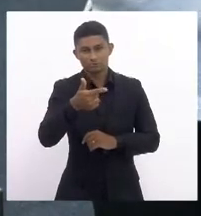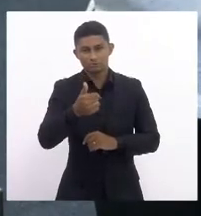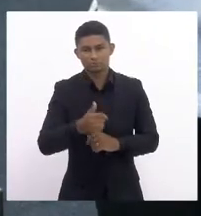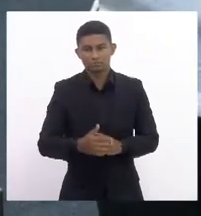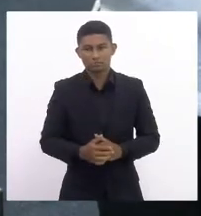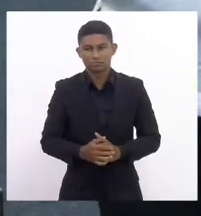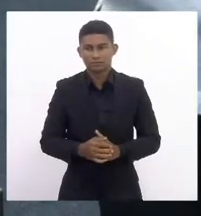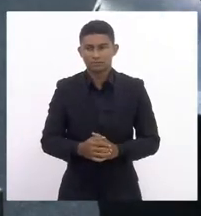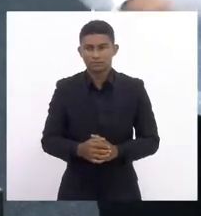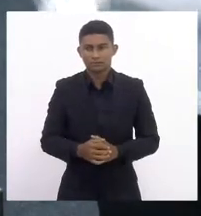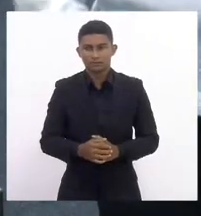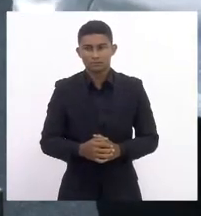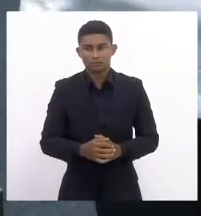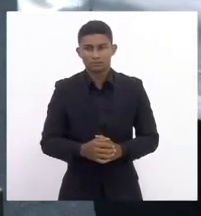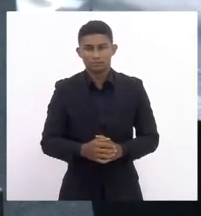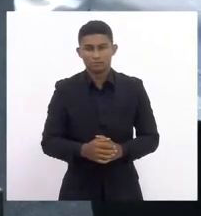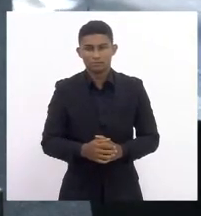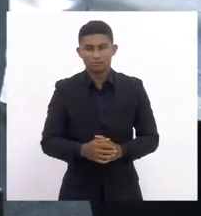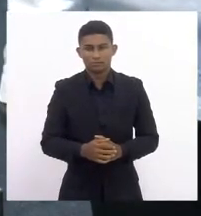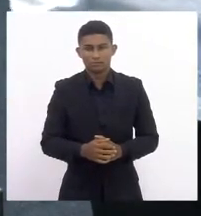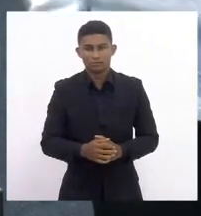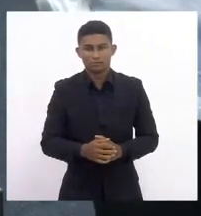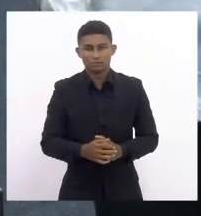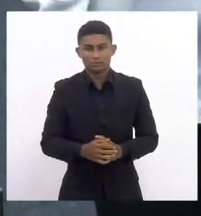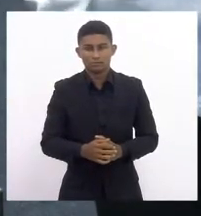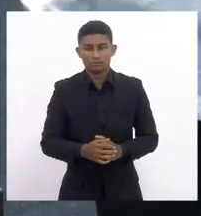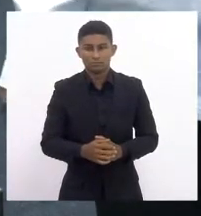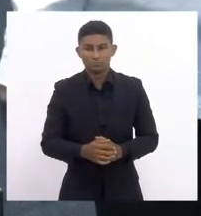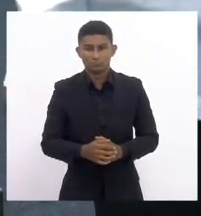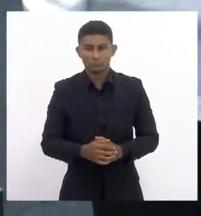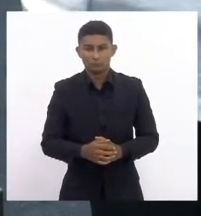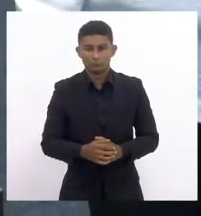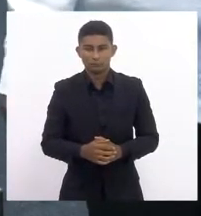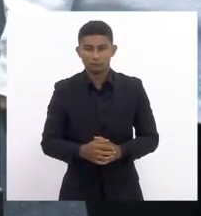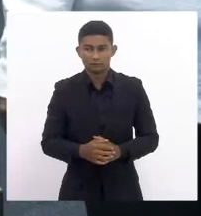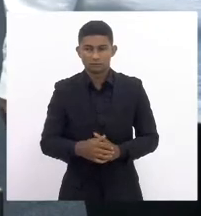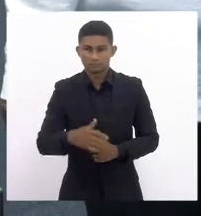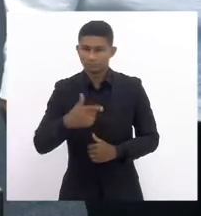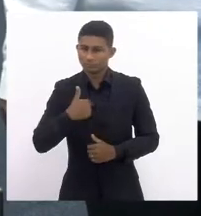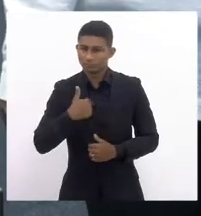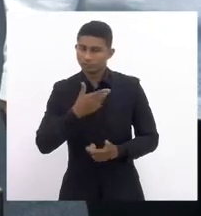Sim, mas, não, é para manutenção. Eu é para derrubada.